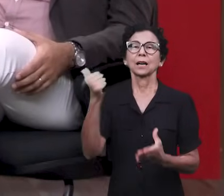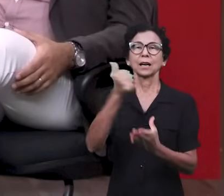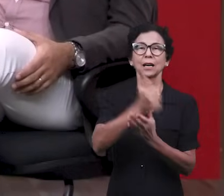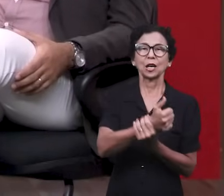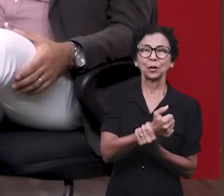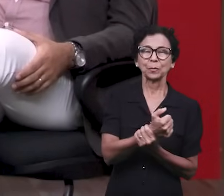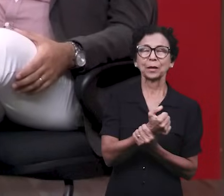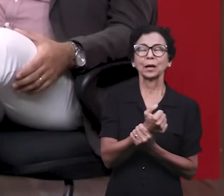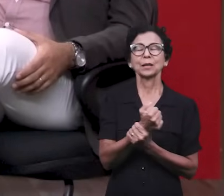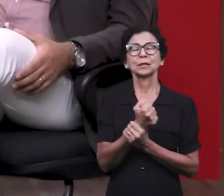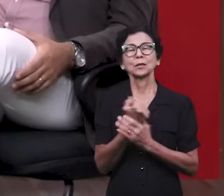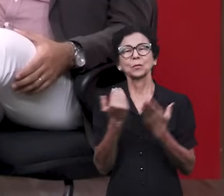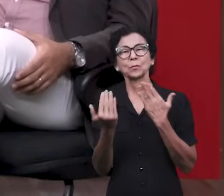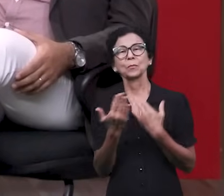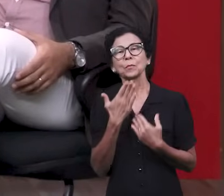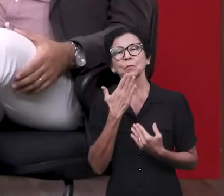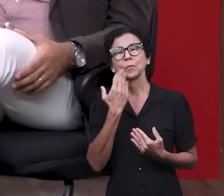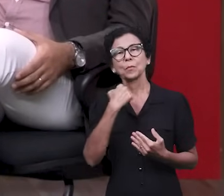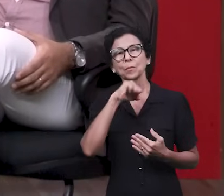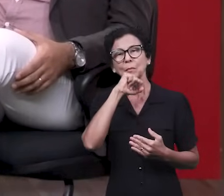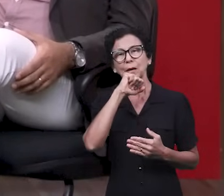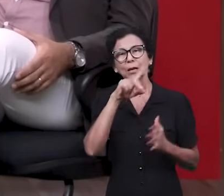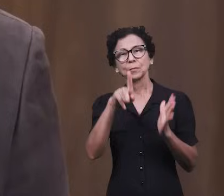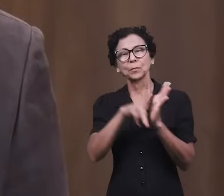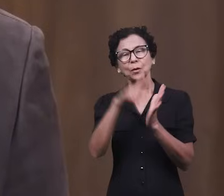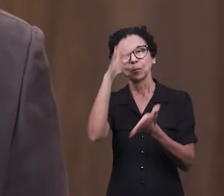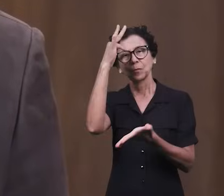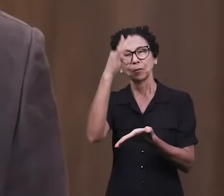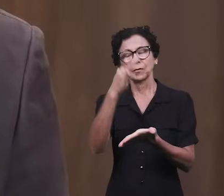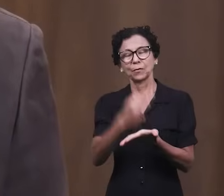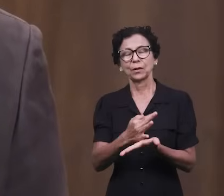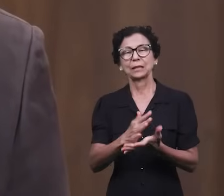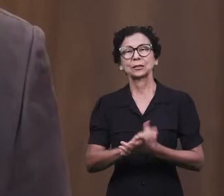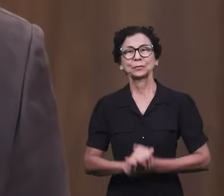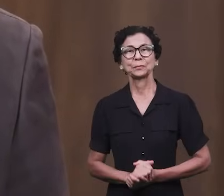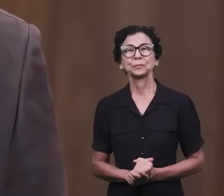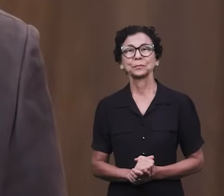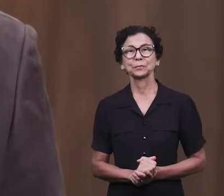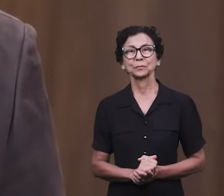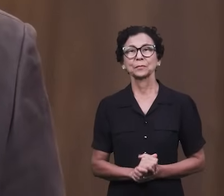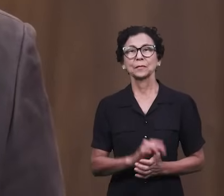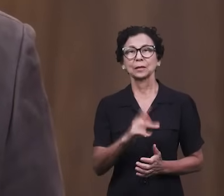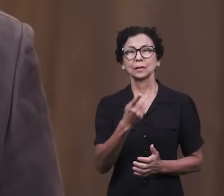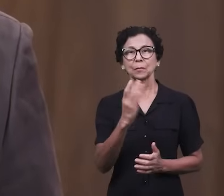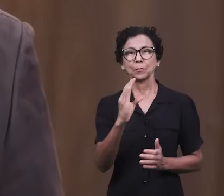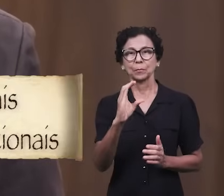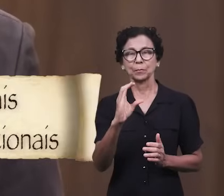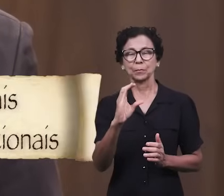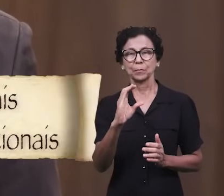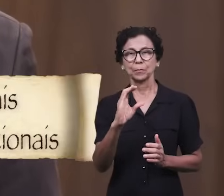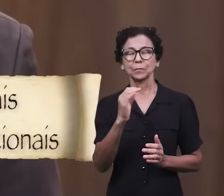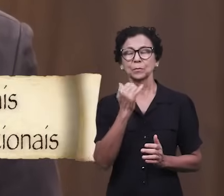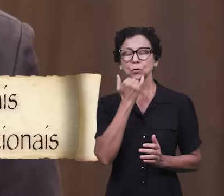é? Porque a palavra nos diz em Hebreus, no capítulo 11, que Abraão